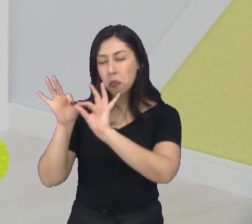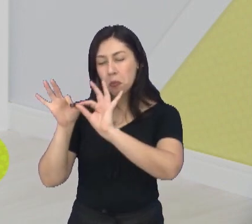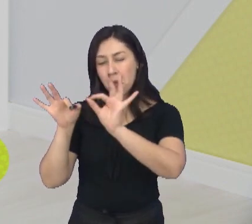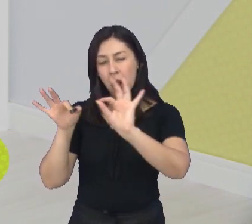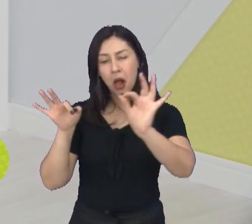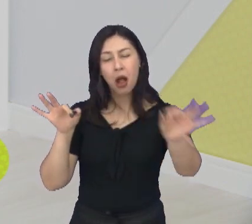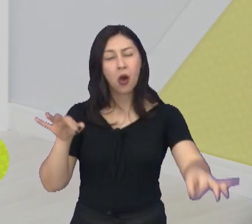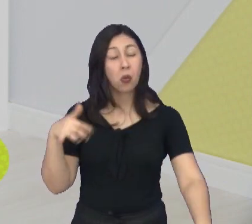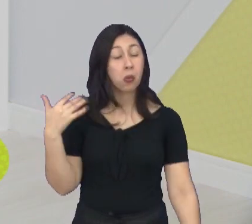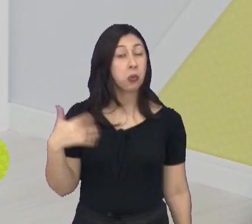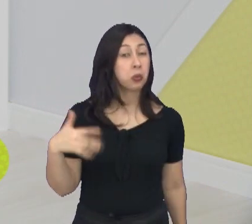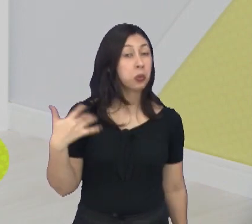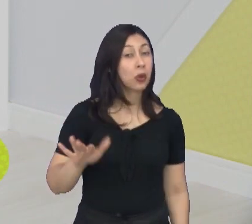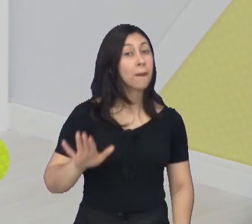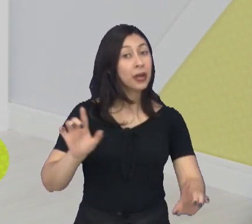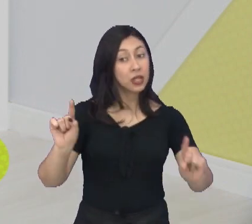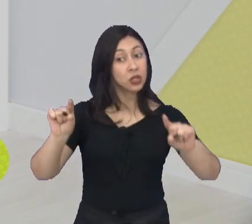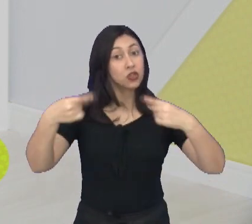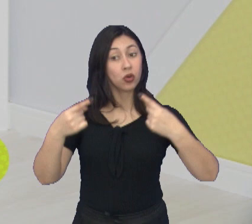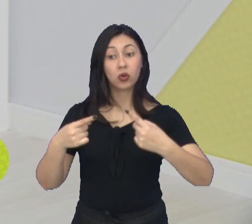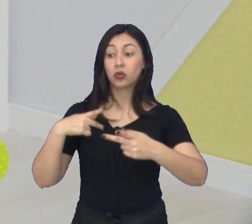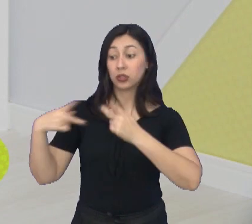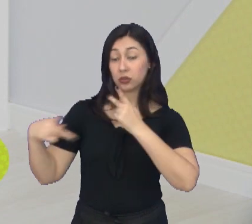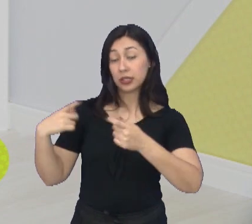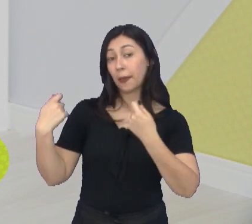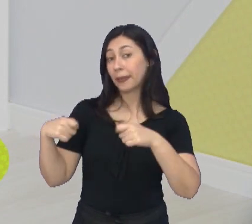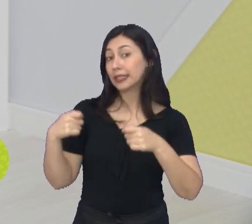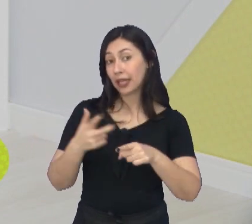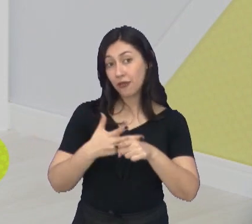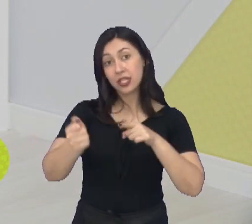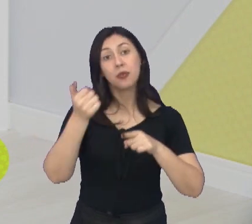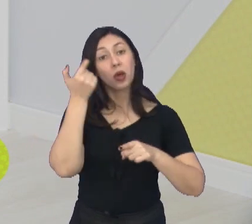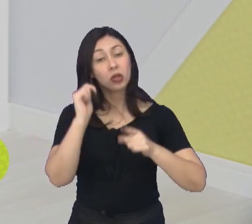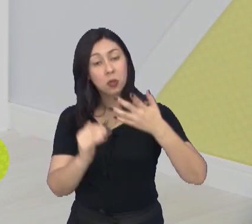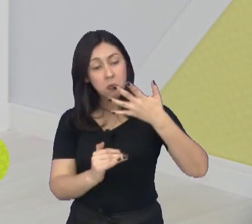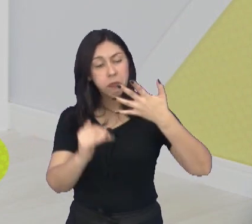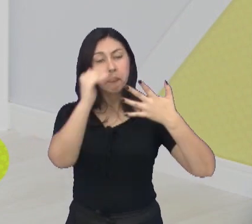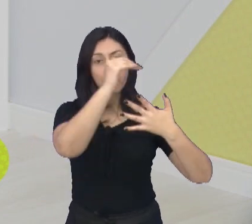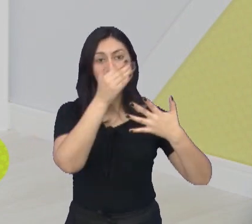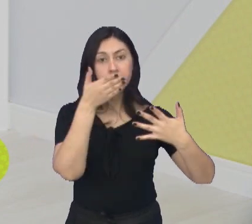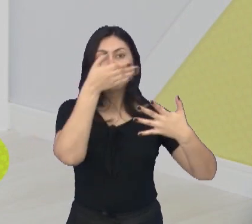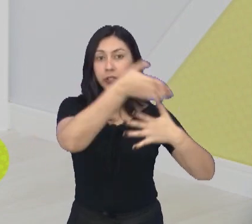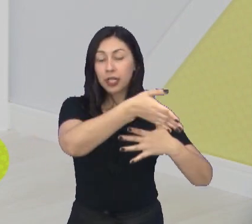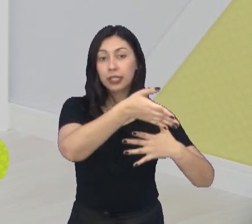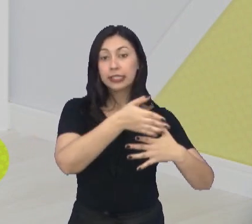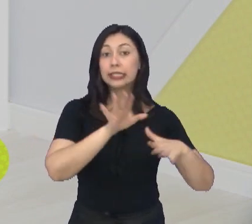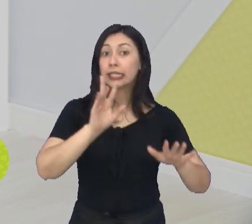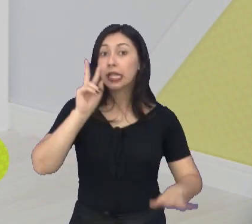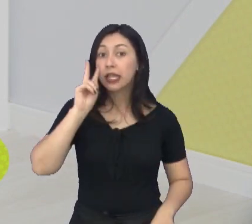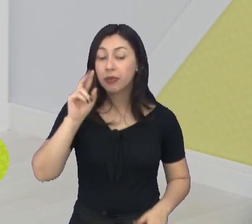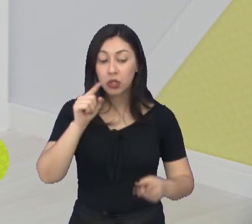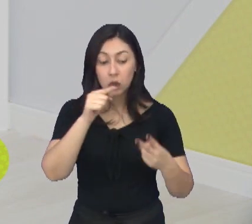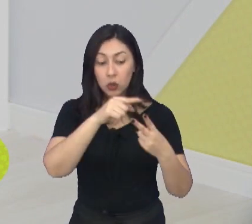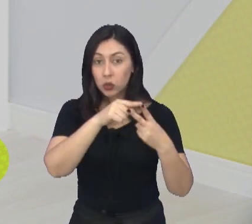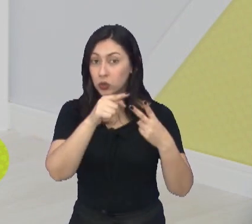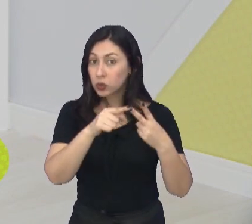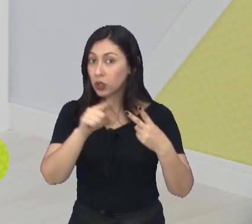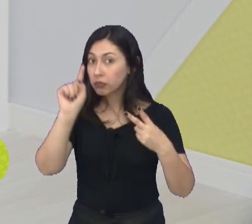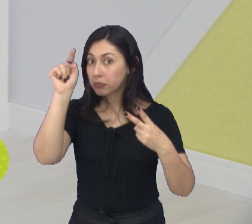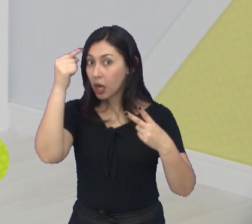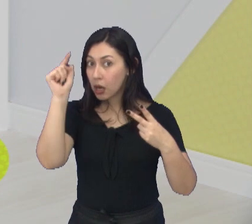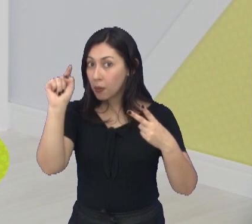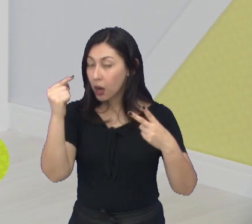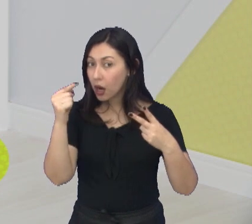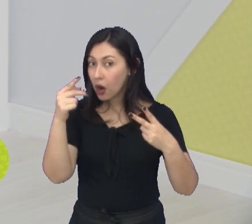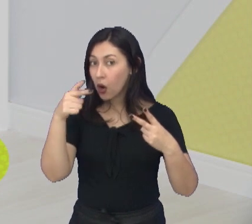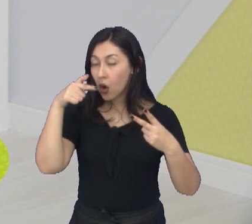Uma pauleira, mas é o jogo que São José precisa vencer para ainda sonhar em classificação na Liga Nacional. Lembrando que esses dois primeiros jogos que a gente citou